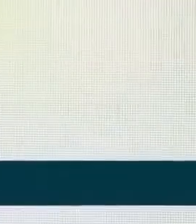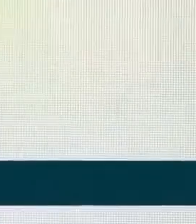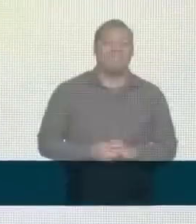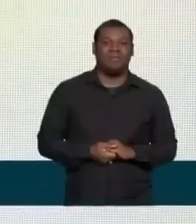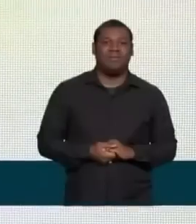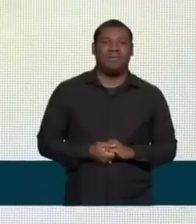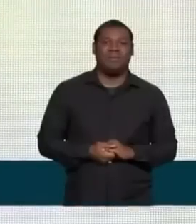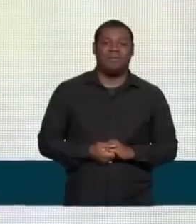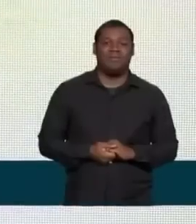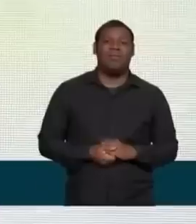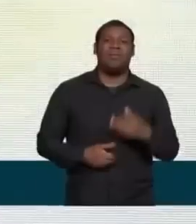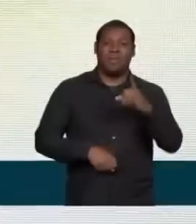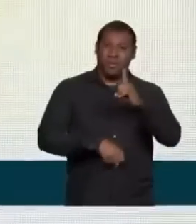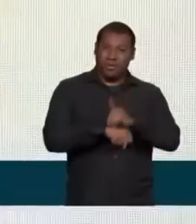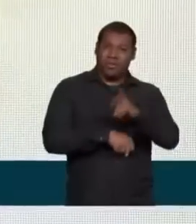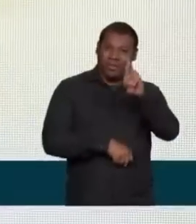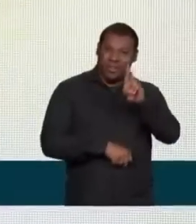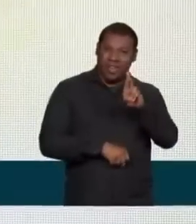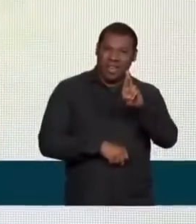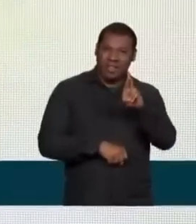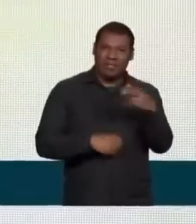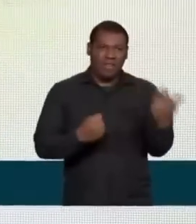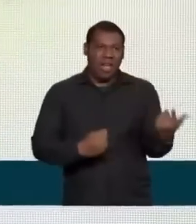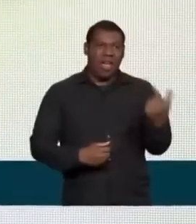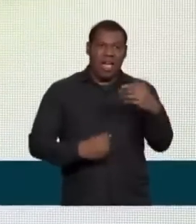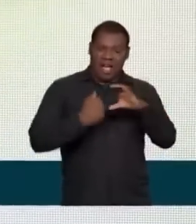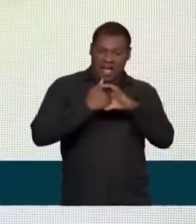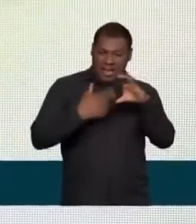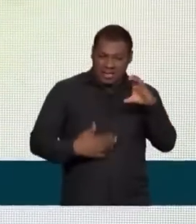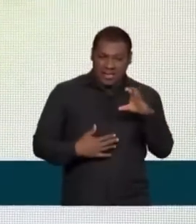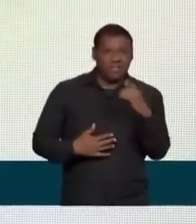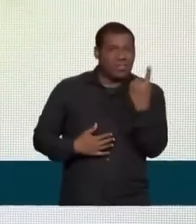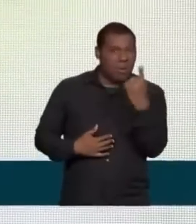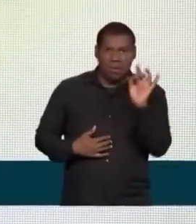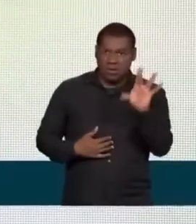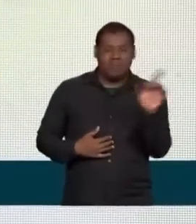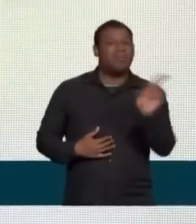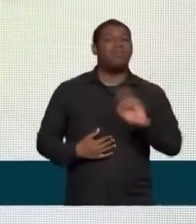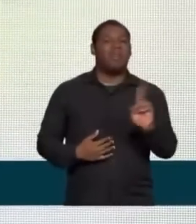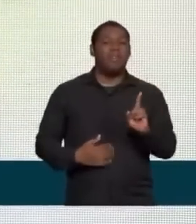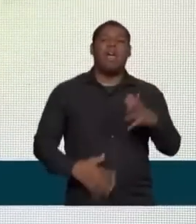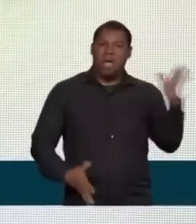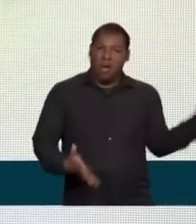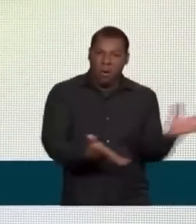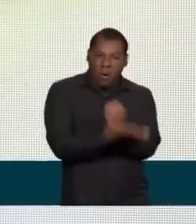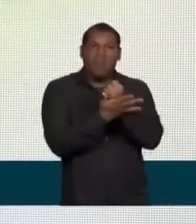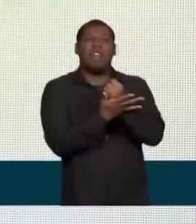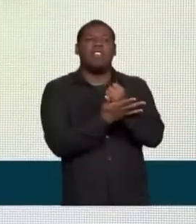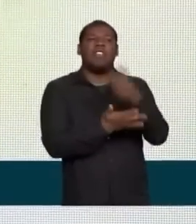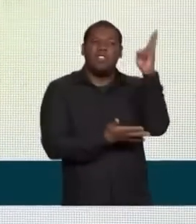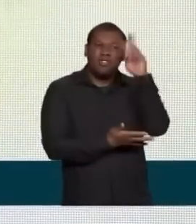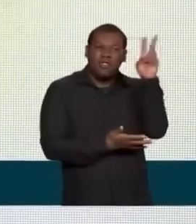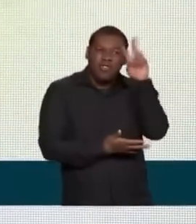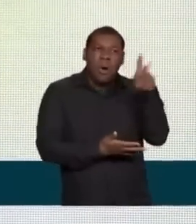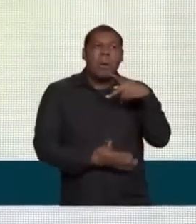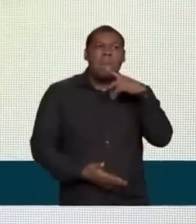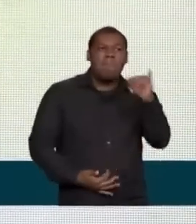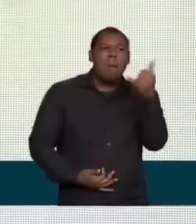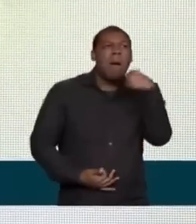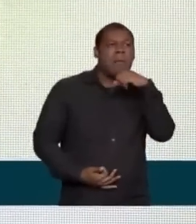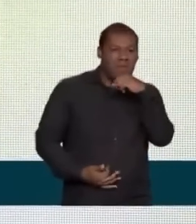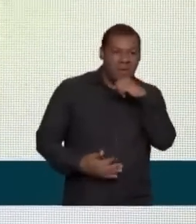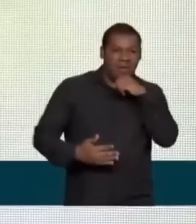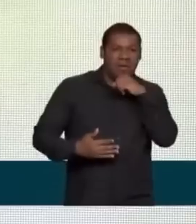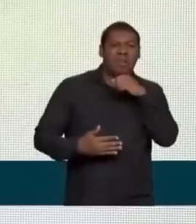O título de doutora não me define, mas a conquista sim, pois traz a história dos meus pais que cresceram